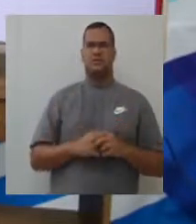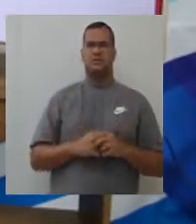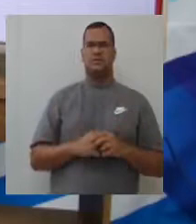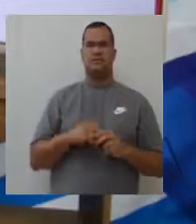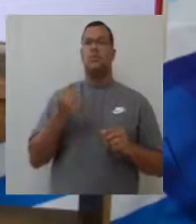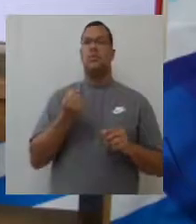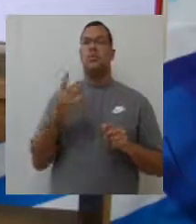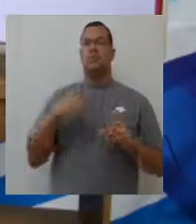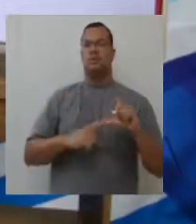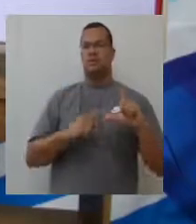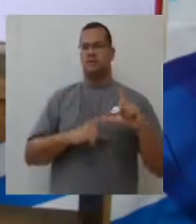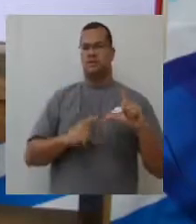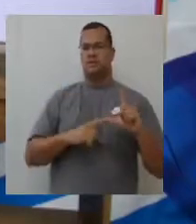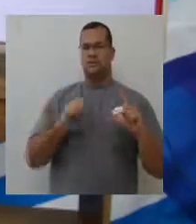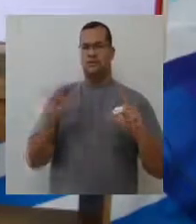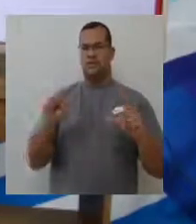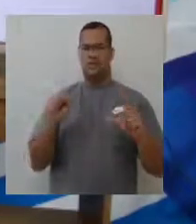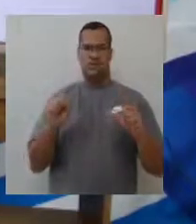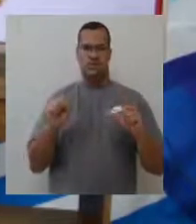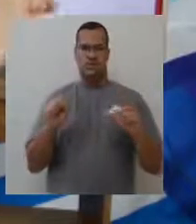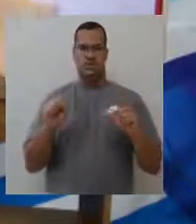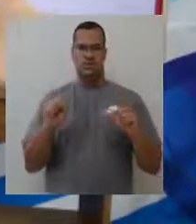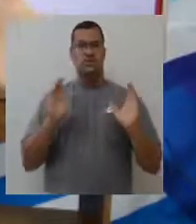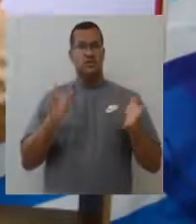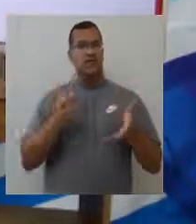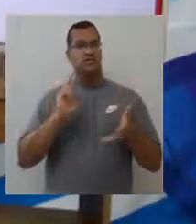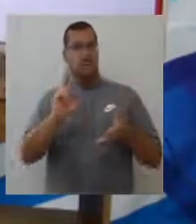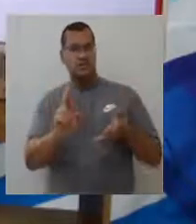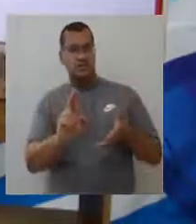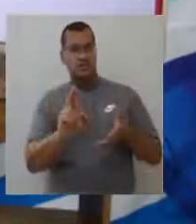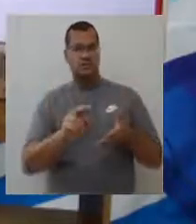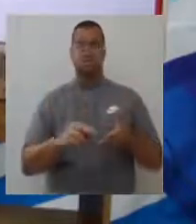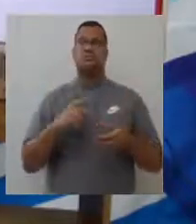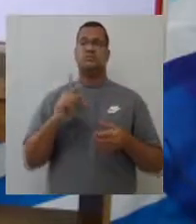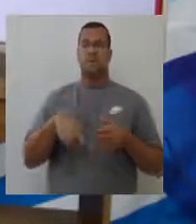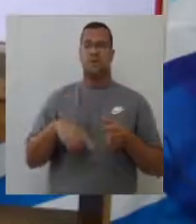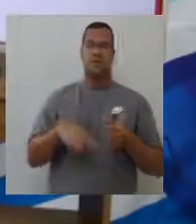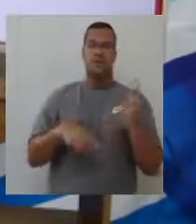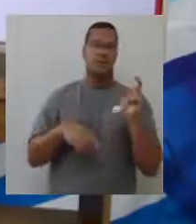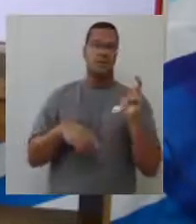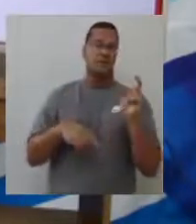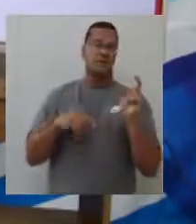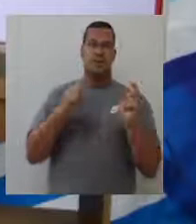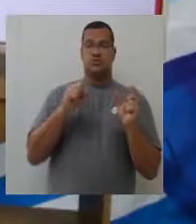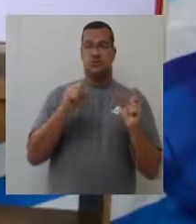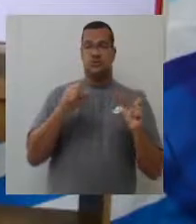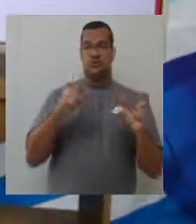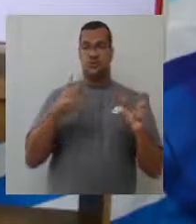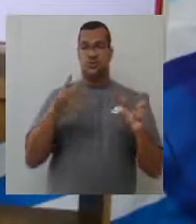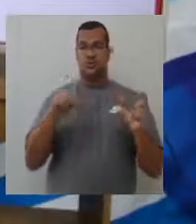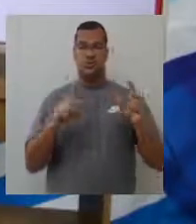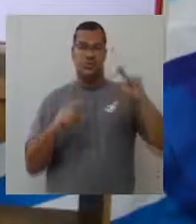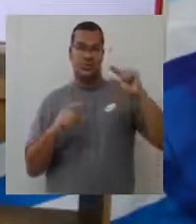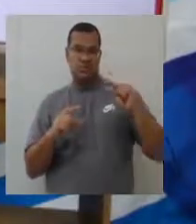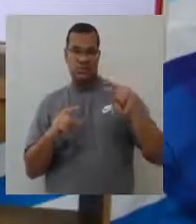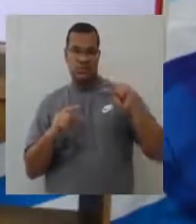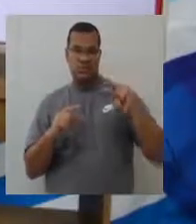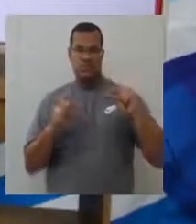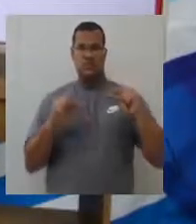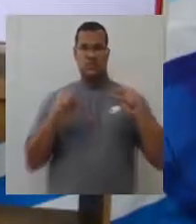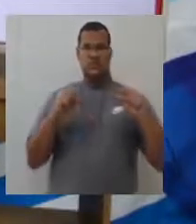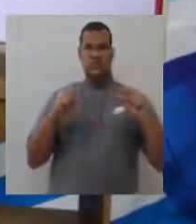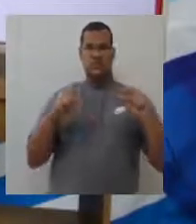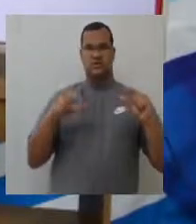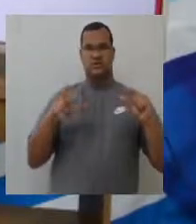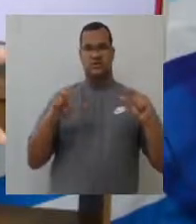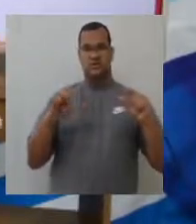Solvente. Quantas letras são? 8. Já respondeu. Soluto é a menor quantidade. Solvente é a